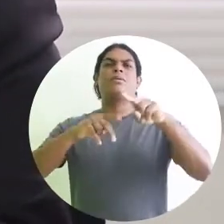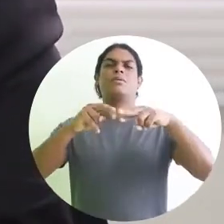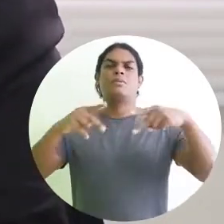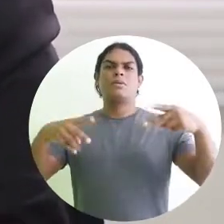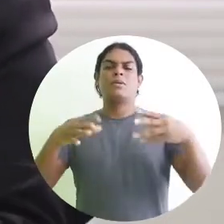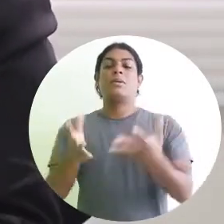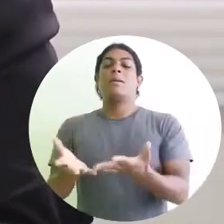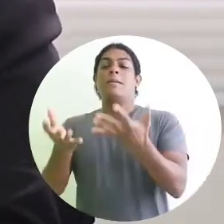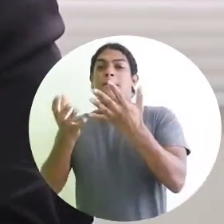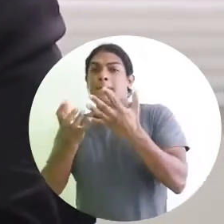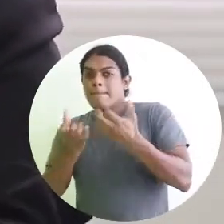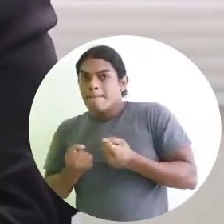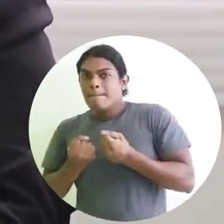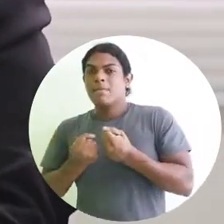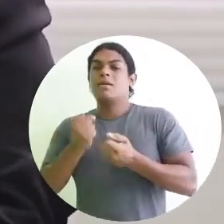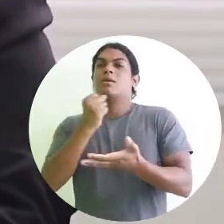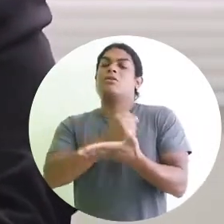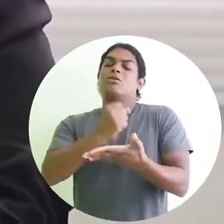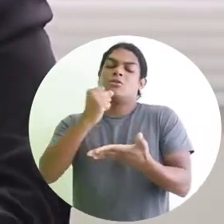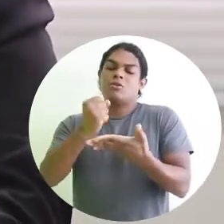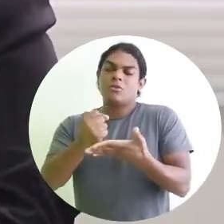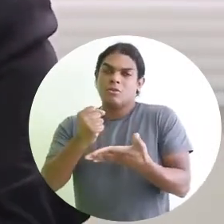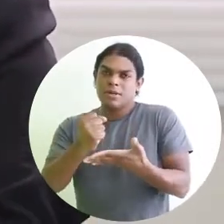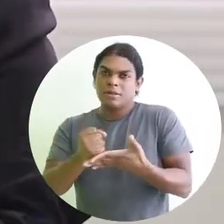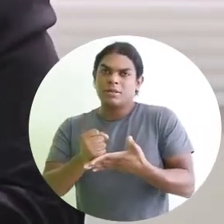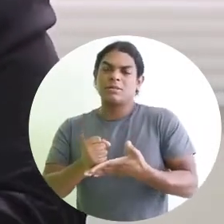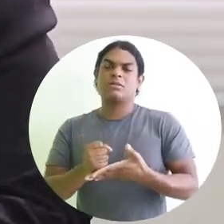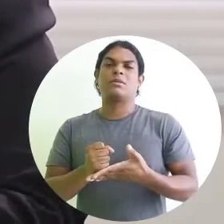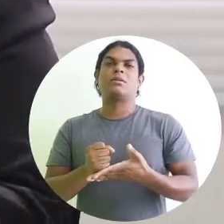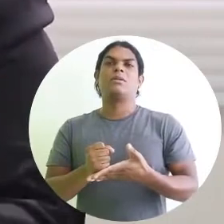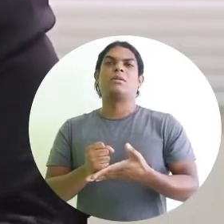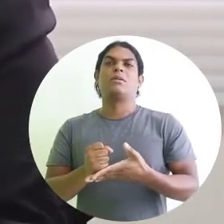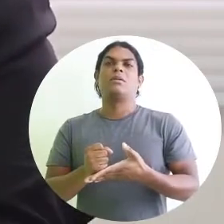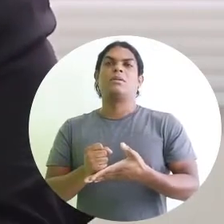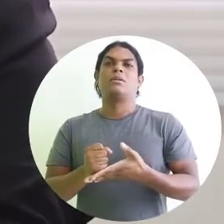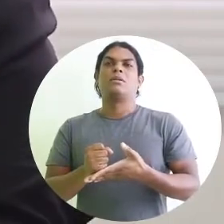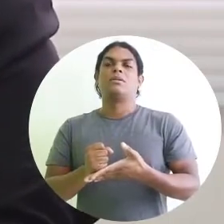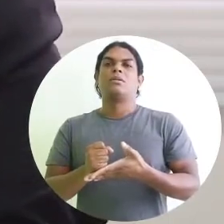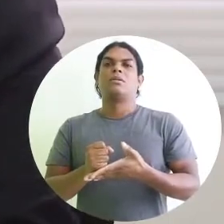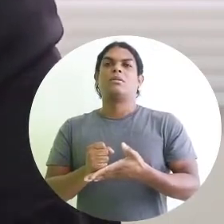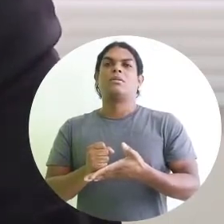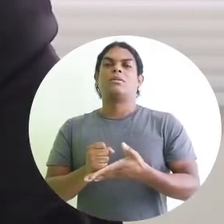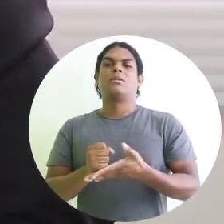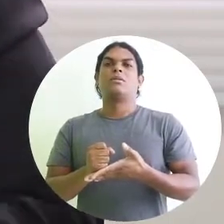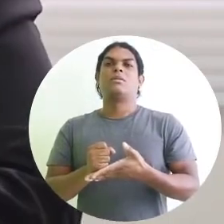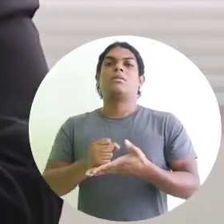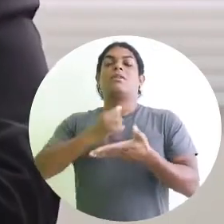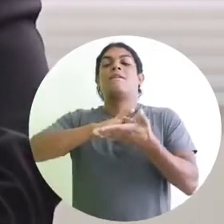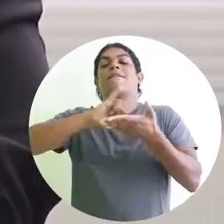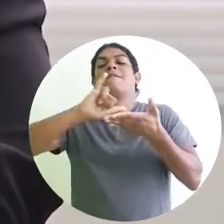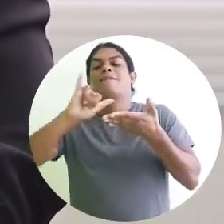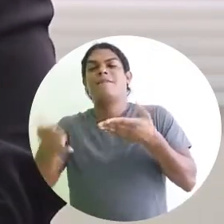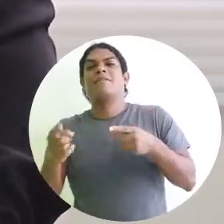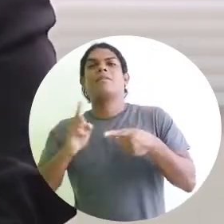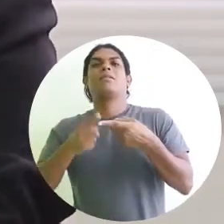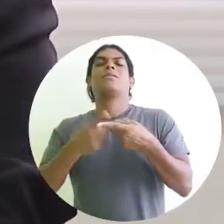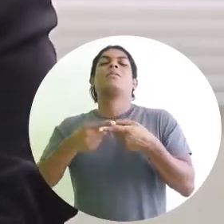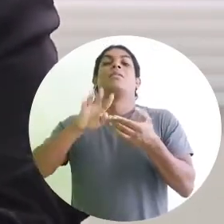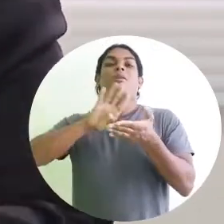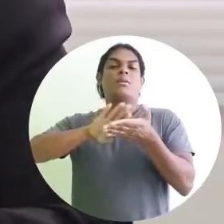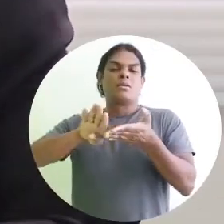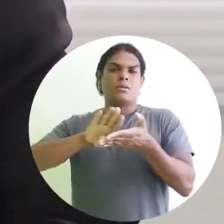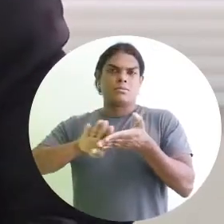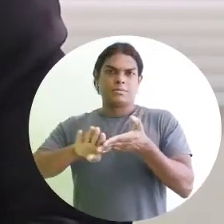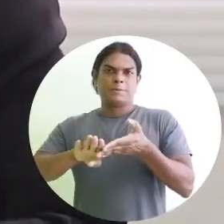essa documentação, que é a invoice, o packing list e o conhecimento de embarque e envia para o banco